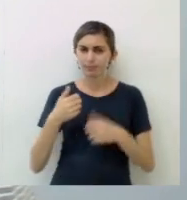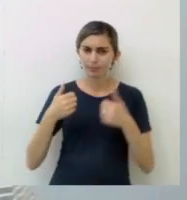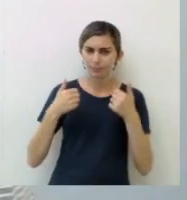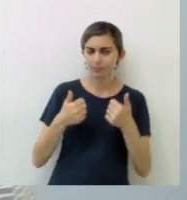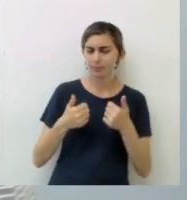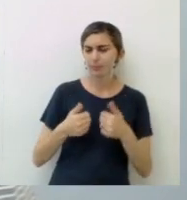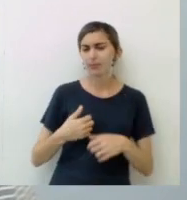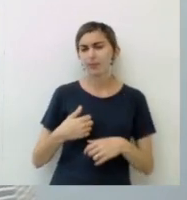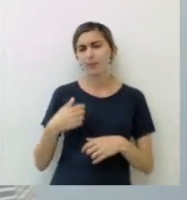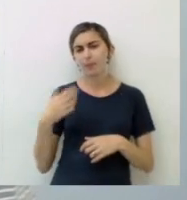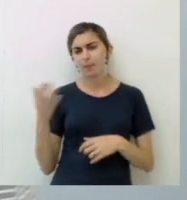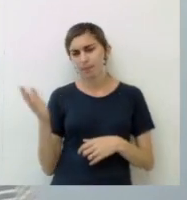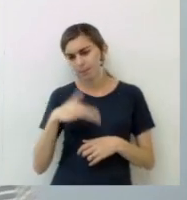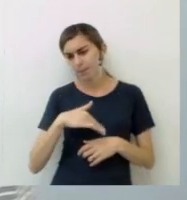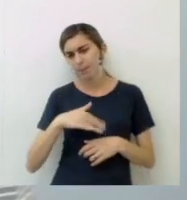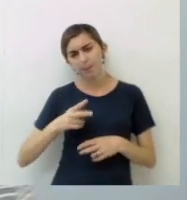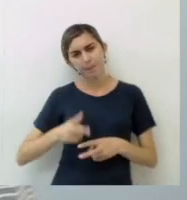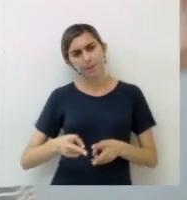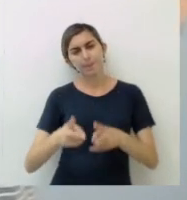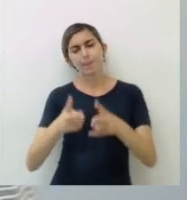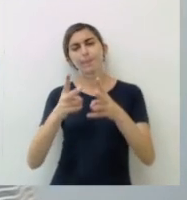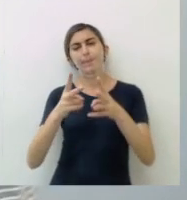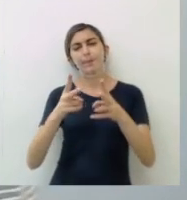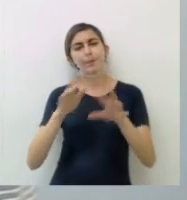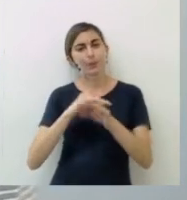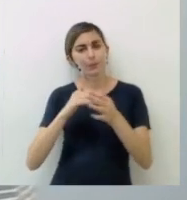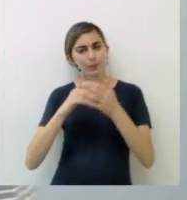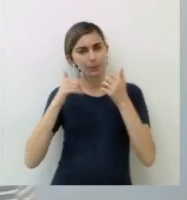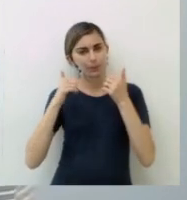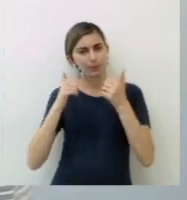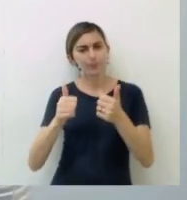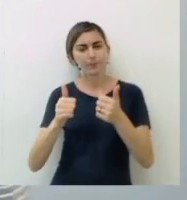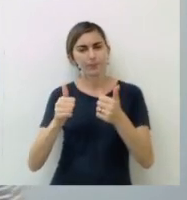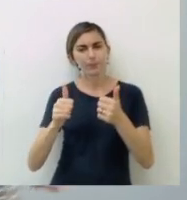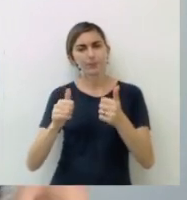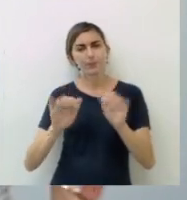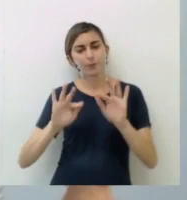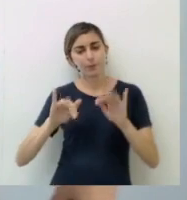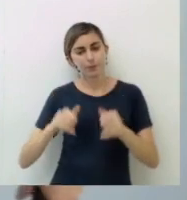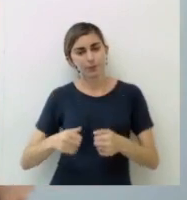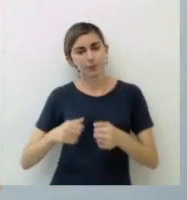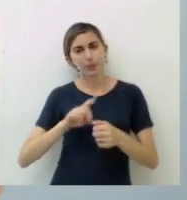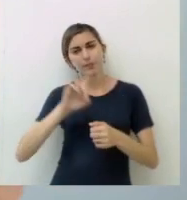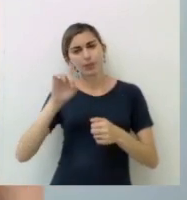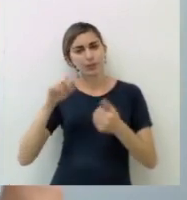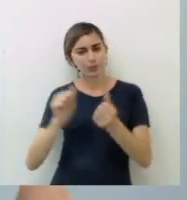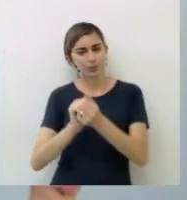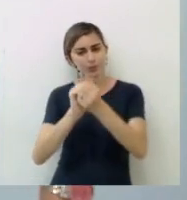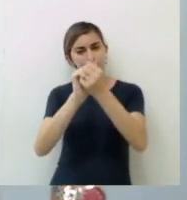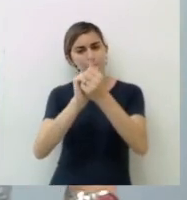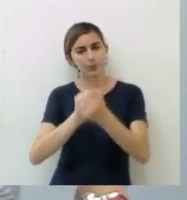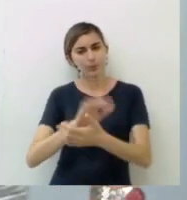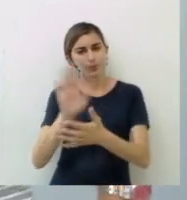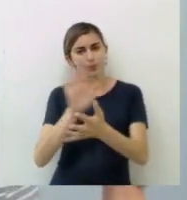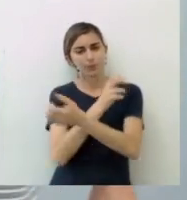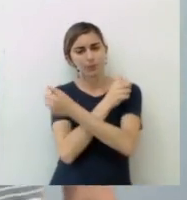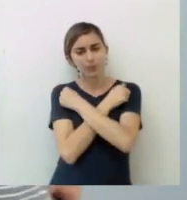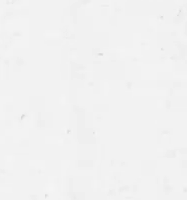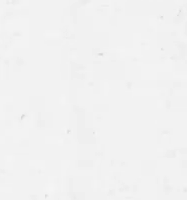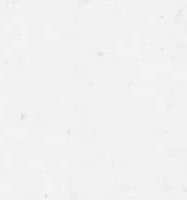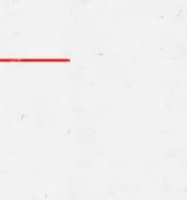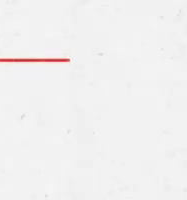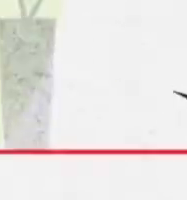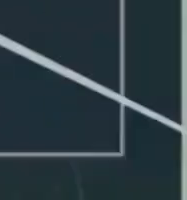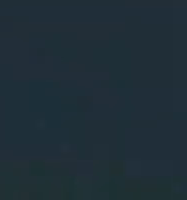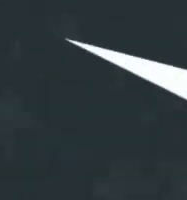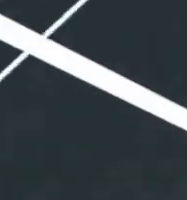E vamos em frente. Tudo bom? E fiquem conosco. Um abraço, professor Robson.